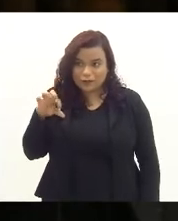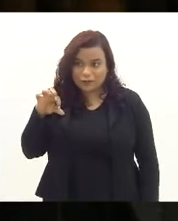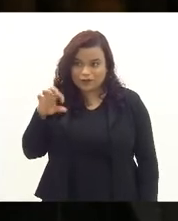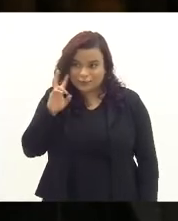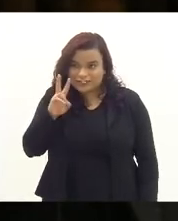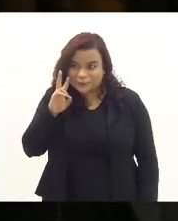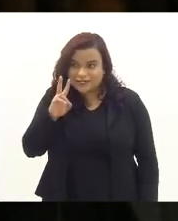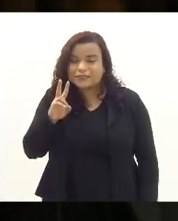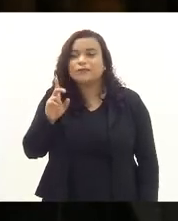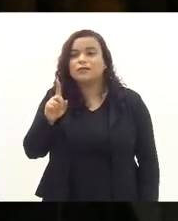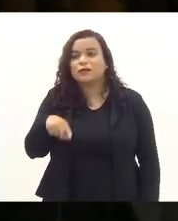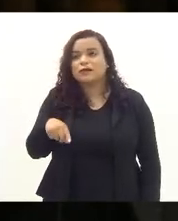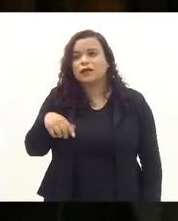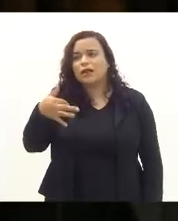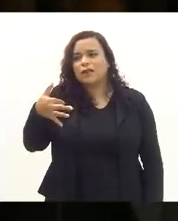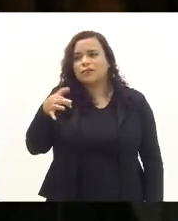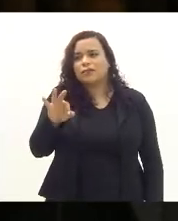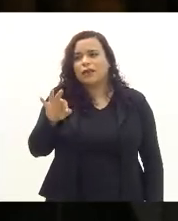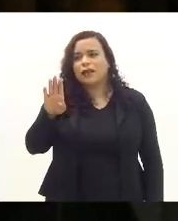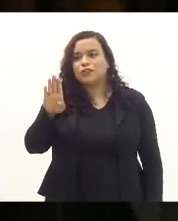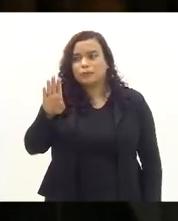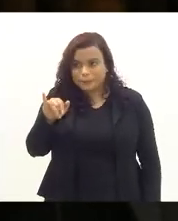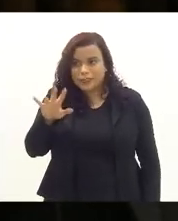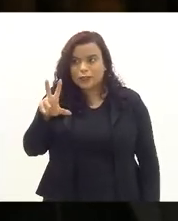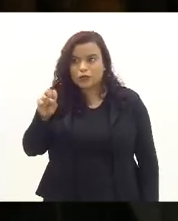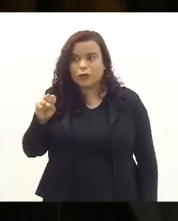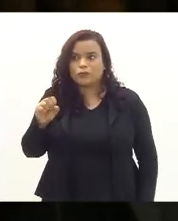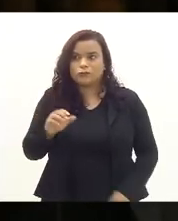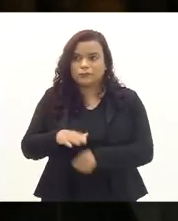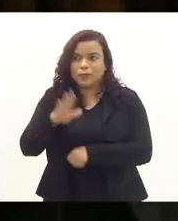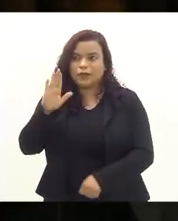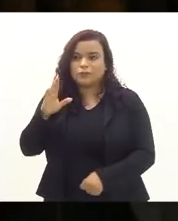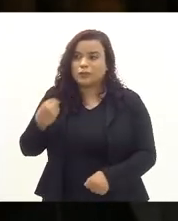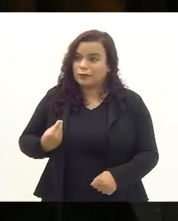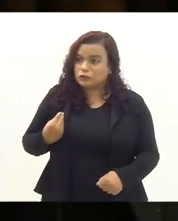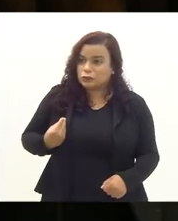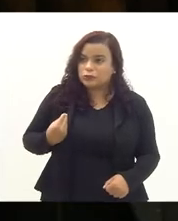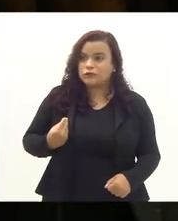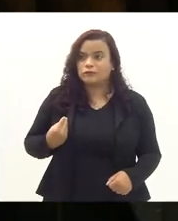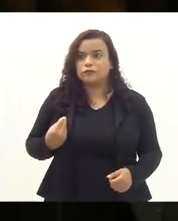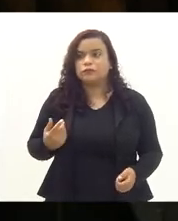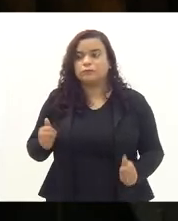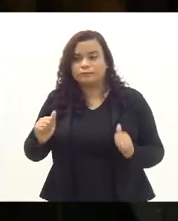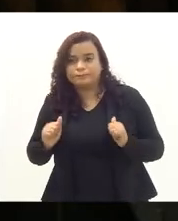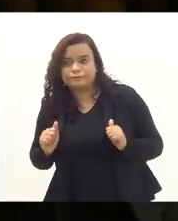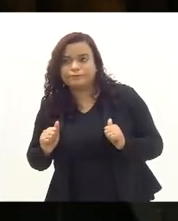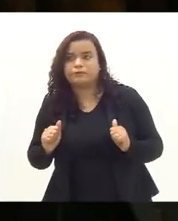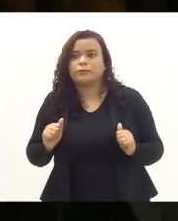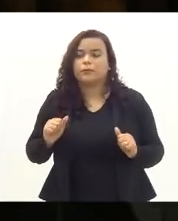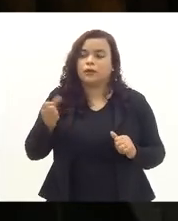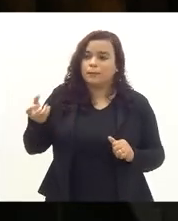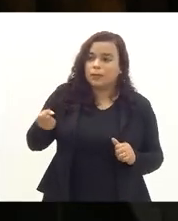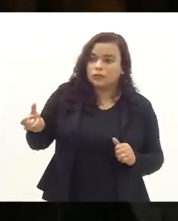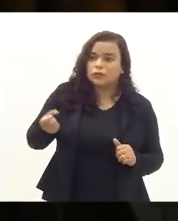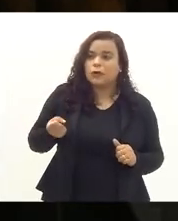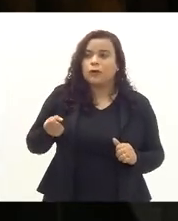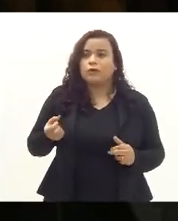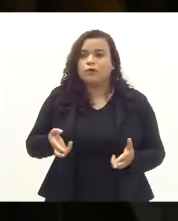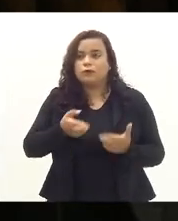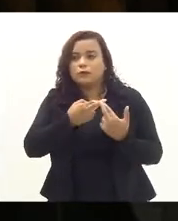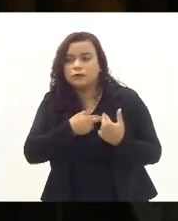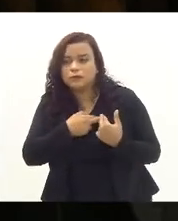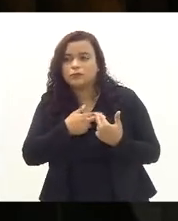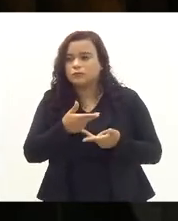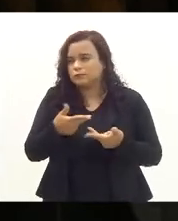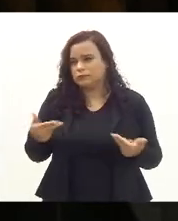49 é 10 Bia mais que o ICMS ativos inativos pensionistas encargos